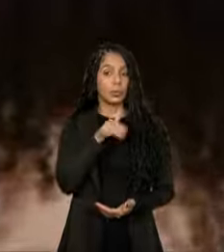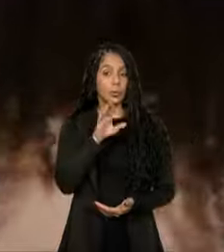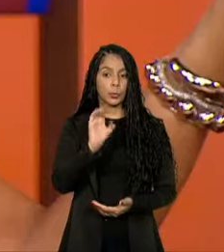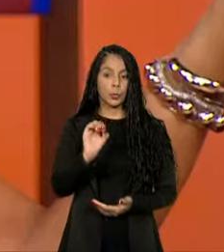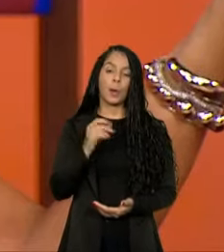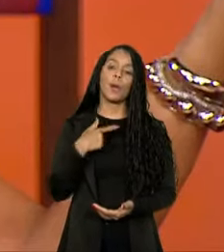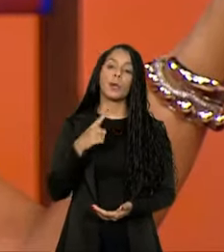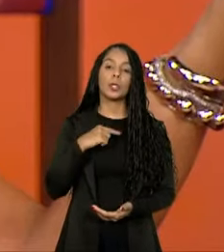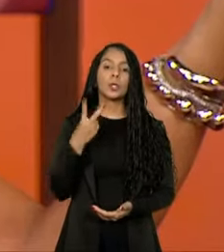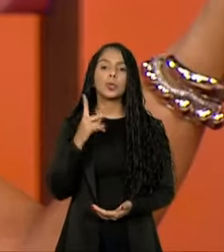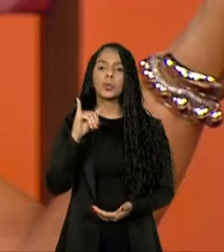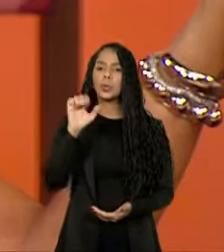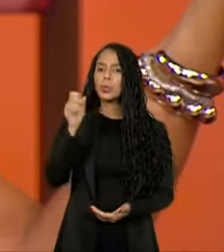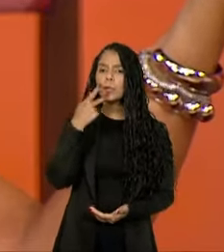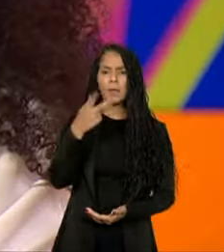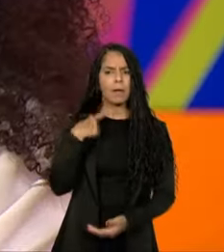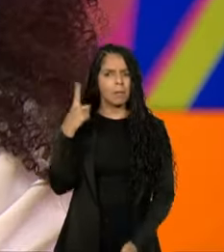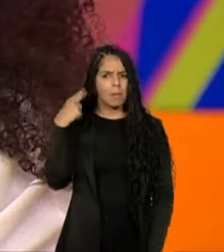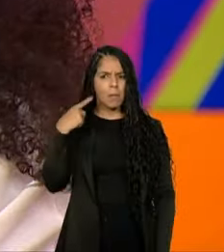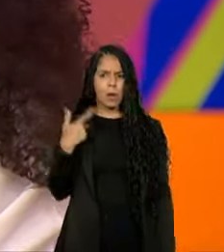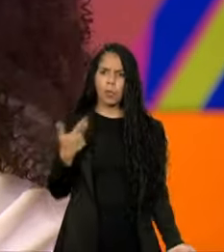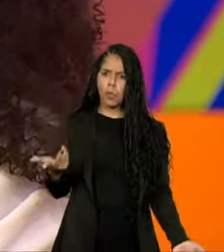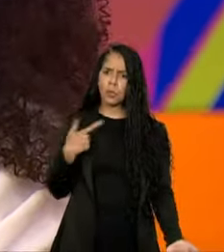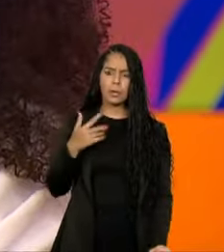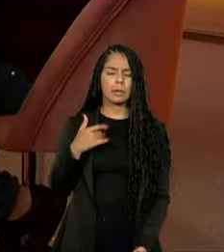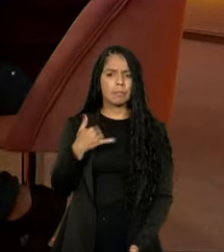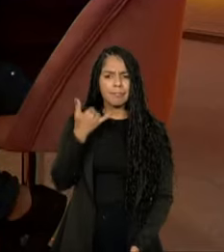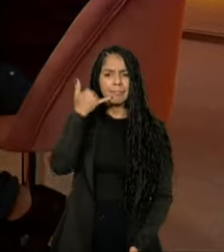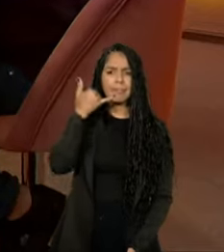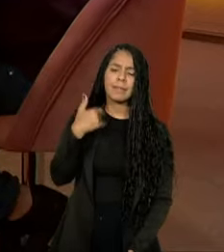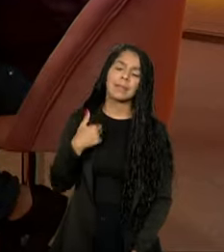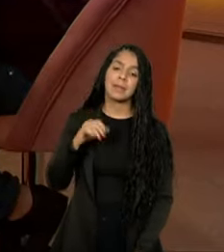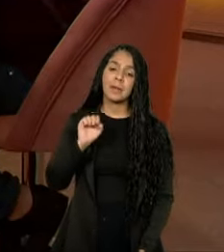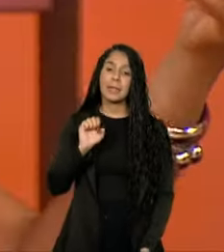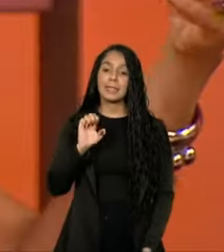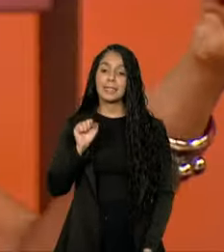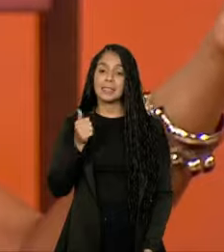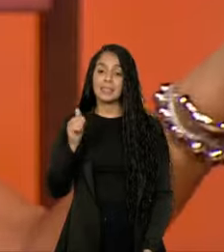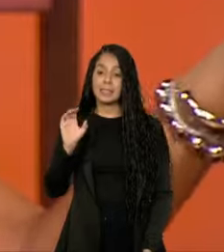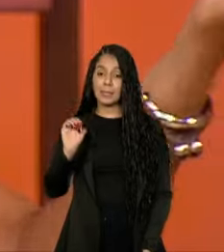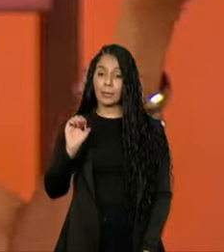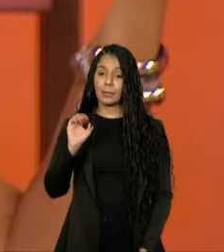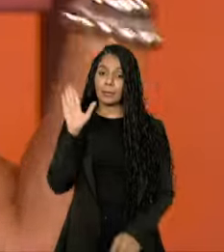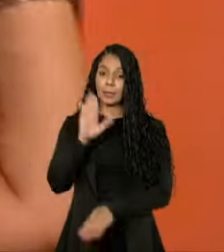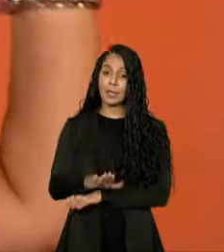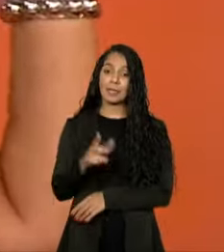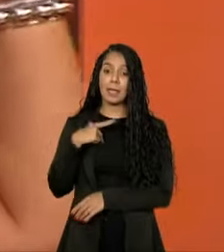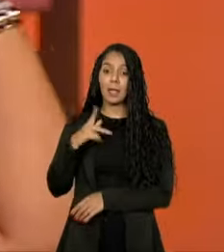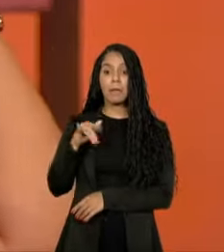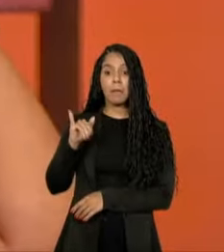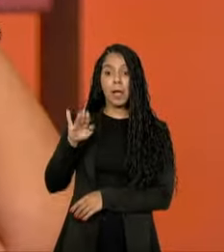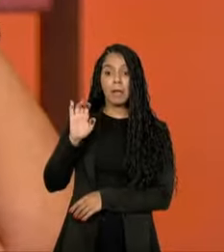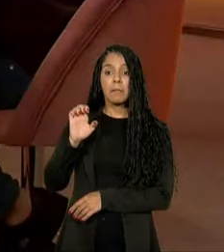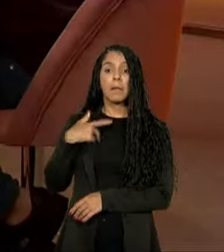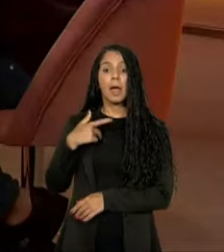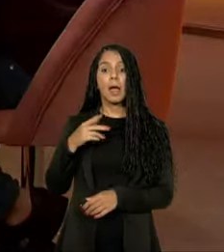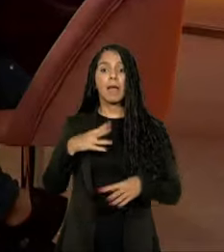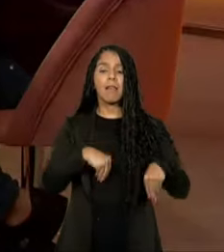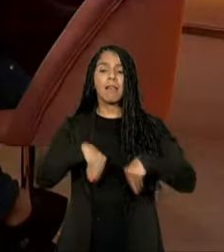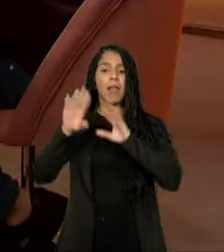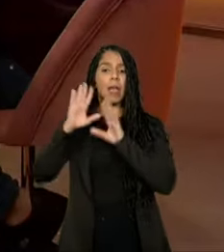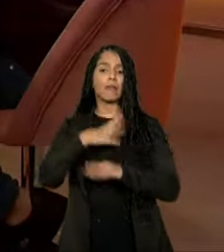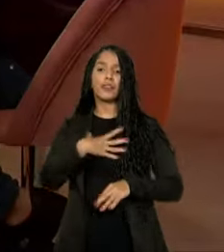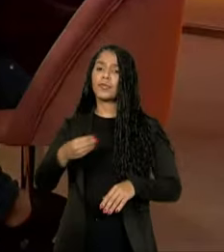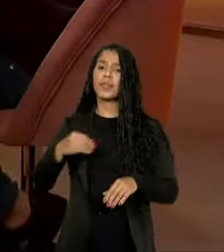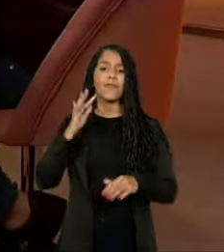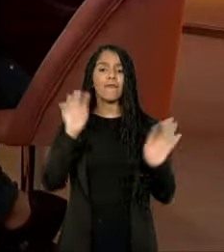2 dias que eu não falava, tá maluca? Não atendeu o telefone. Basta a recessão da tarde, que a gente vê que os pais americanos levam os filhos felizes da vida pra ir morar longe, com